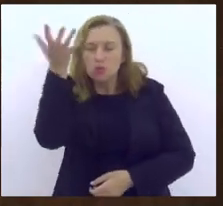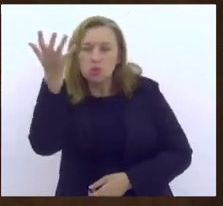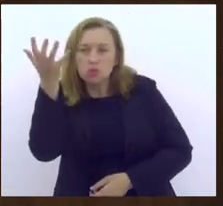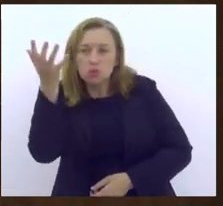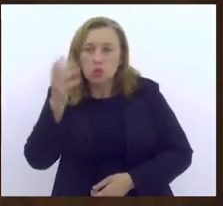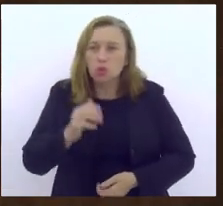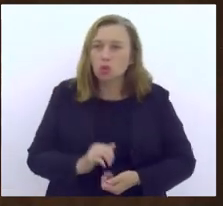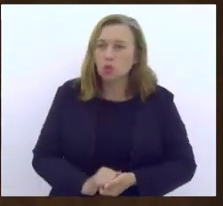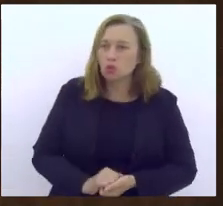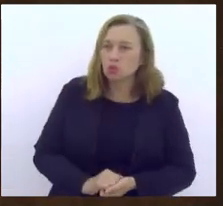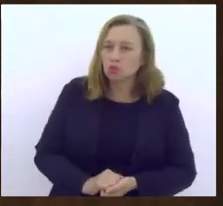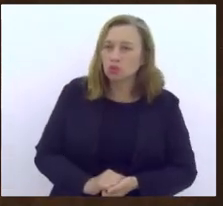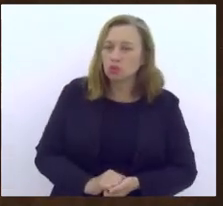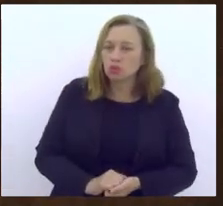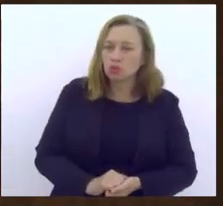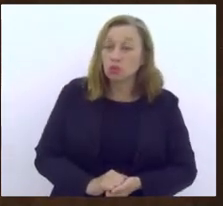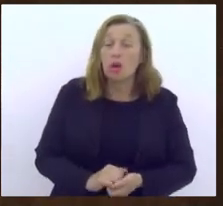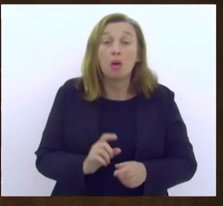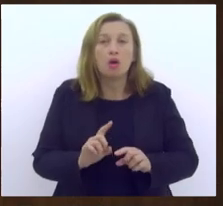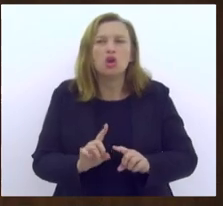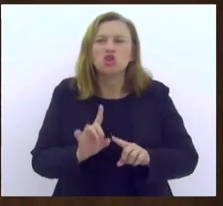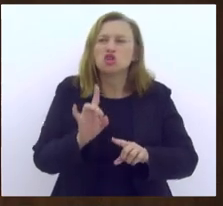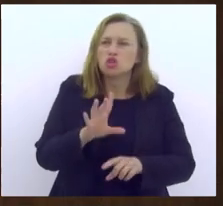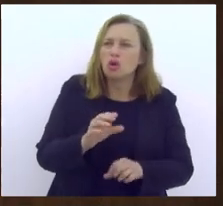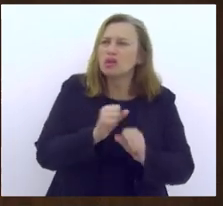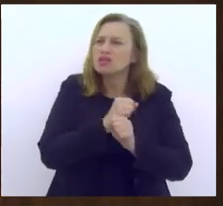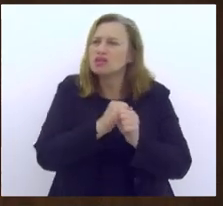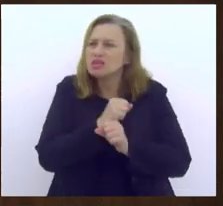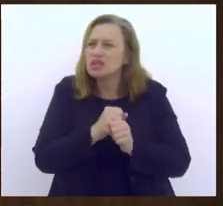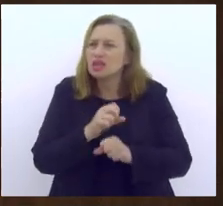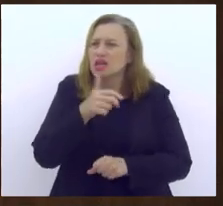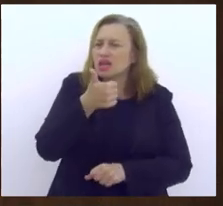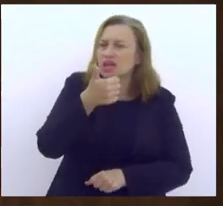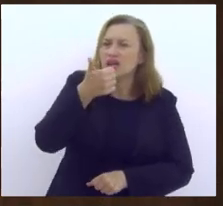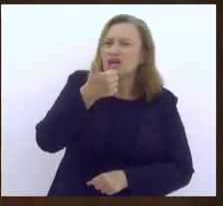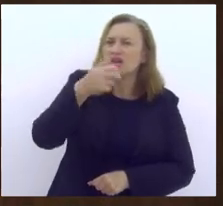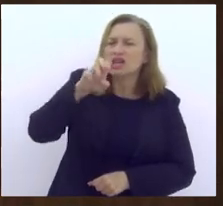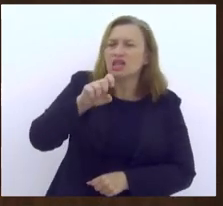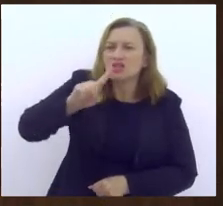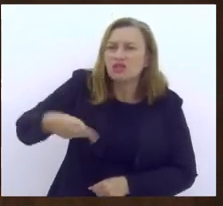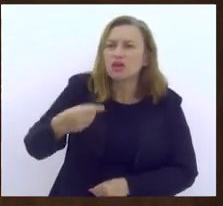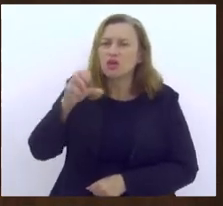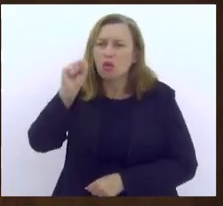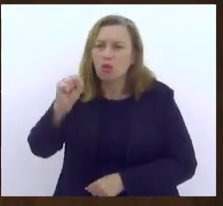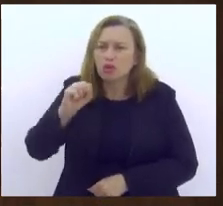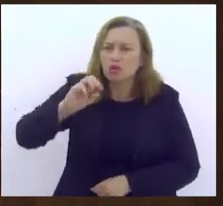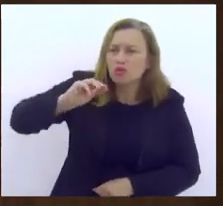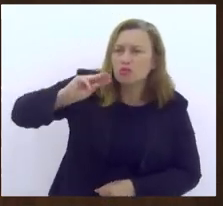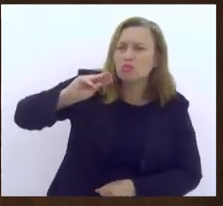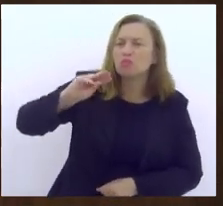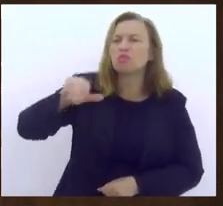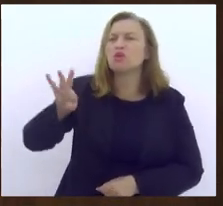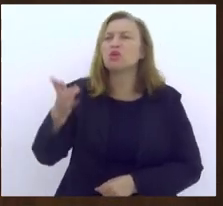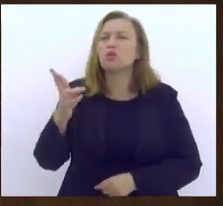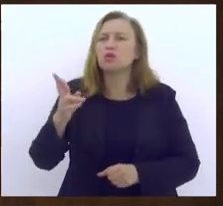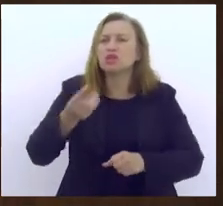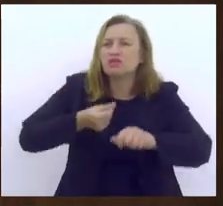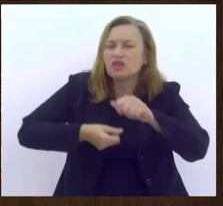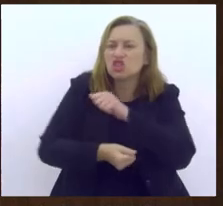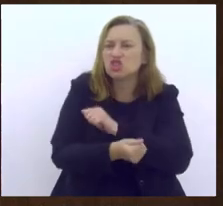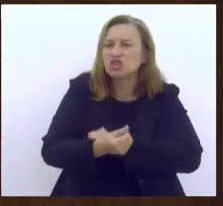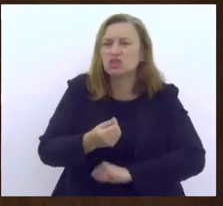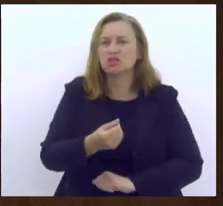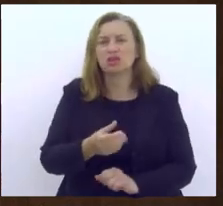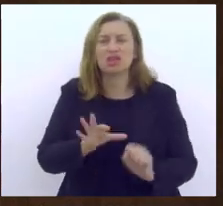resoluções em outro sentido. Só nesse ano, são 15,8 bilhões investidos em segurança pública.